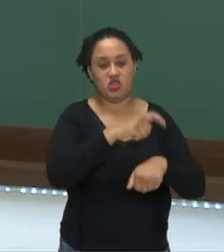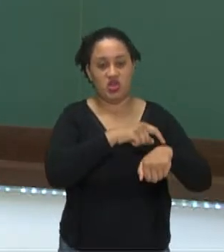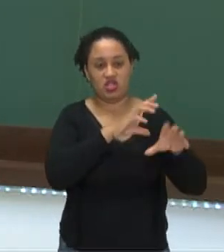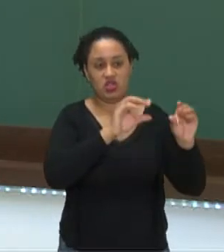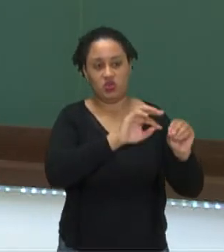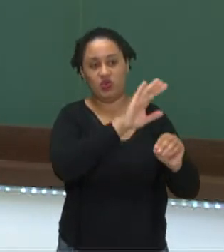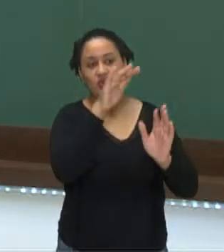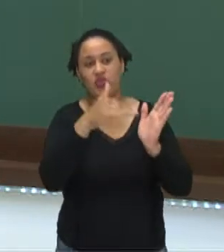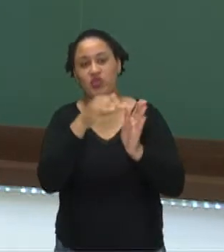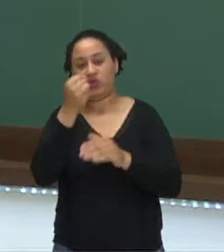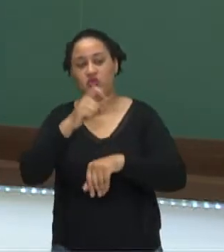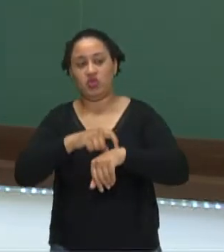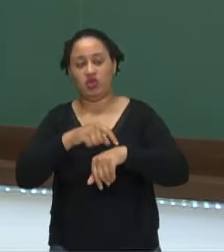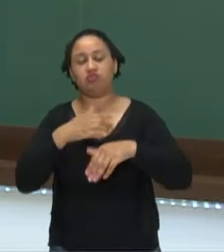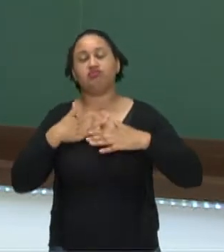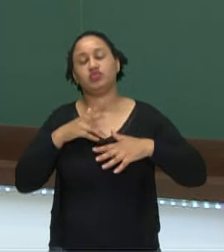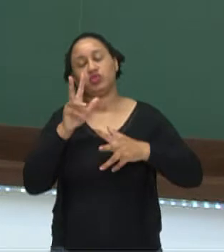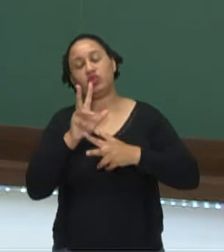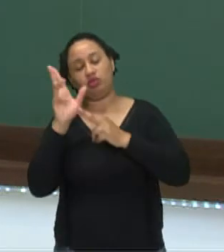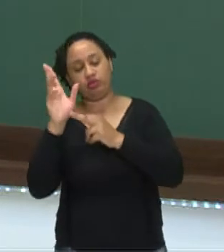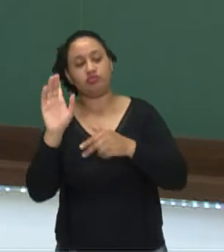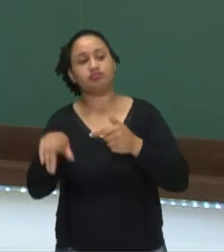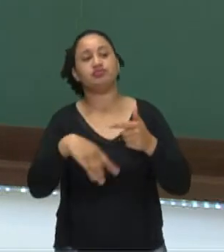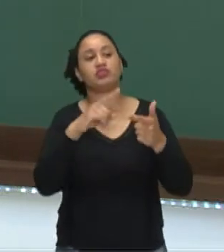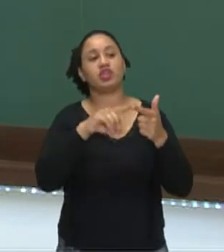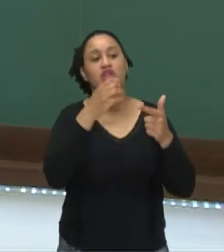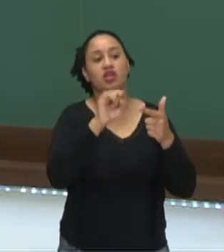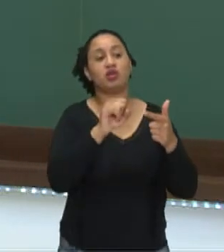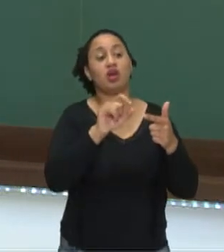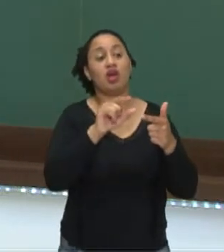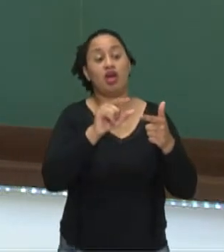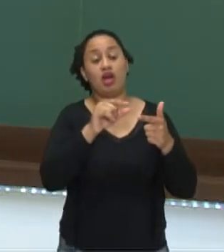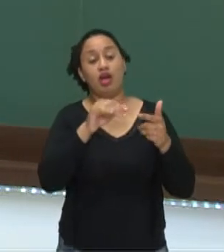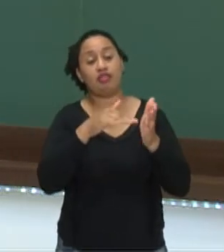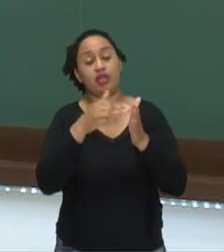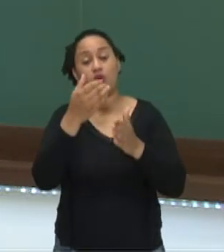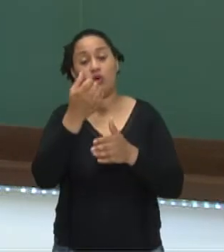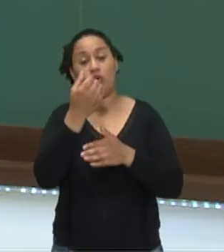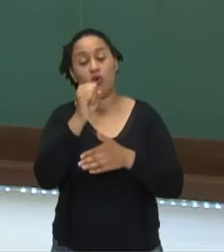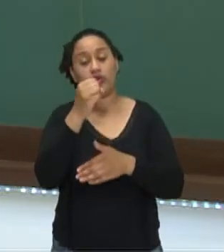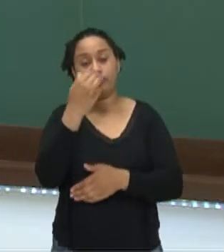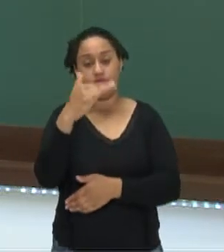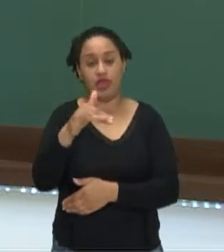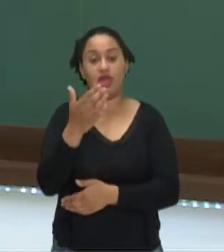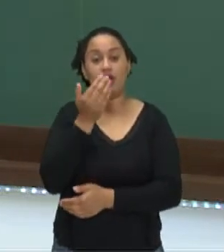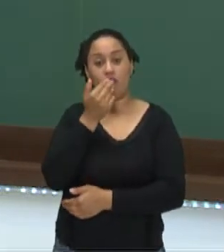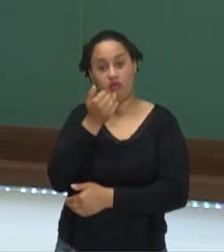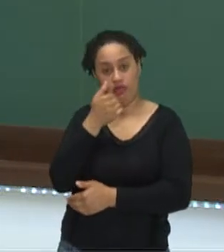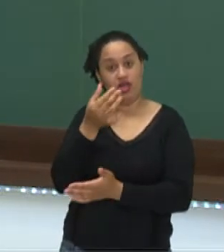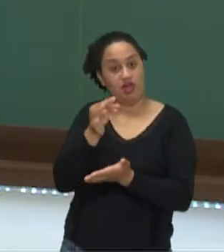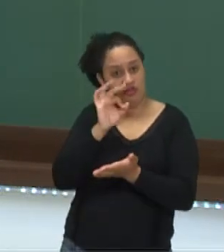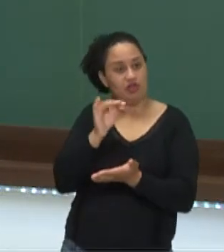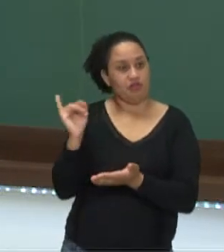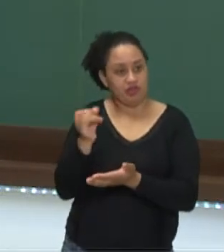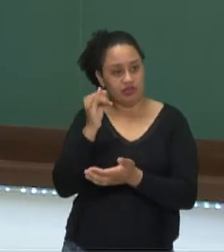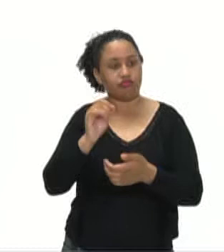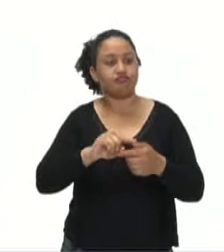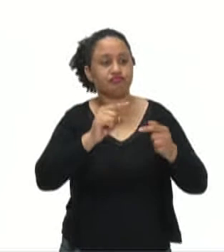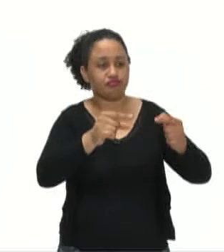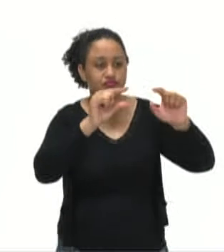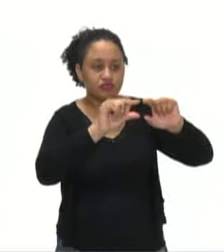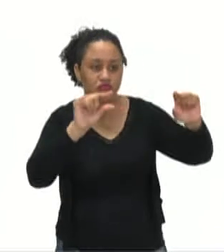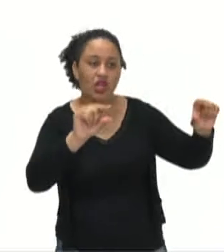manhã, descanso, dormir. Das 8 às 8h30 da manhã, alimentação, aquele café da manhã super importante. Das 8h30